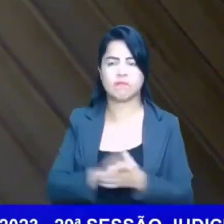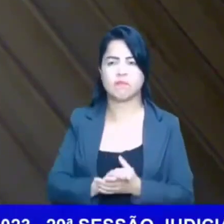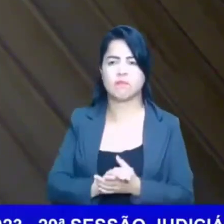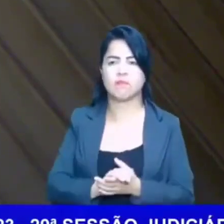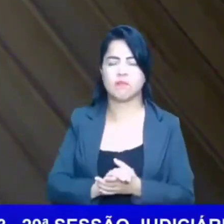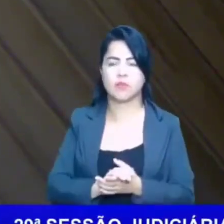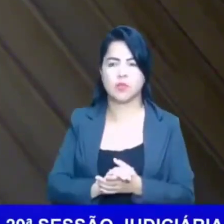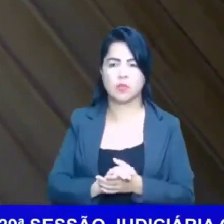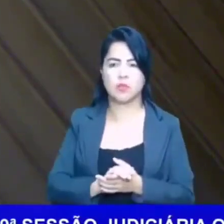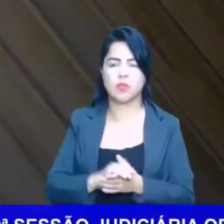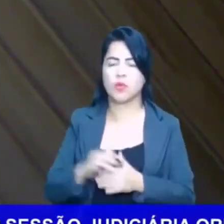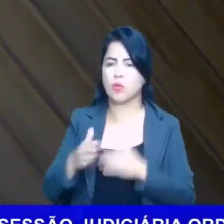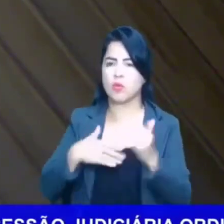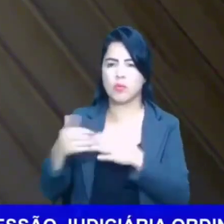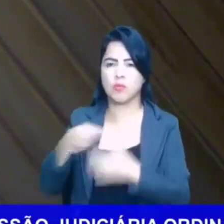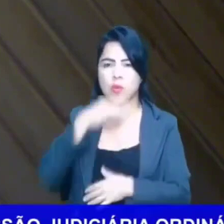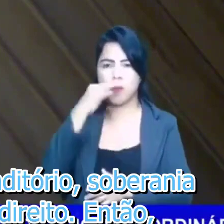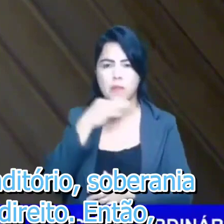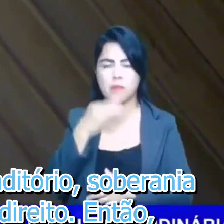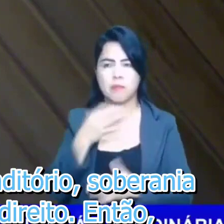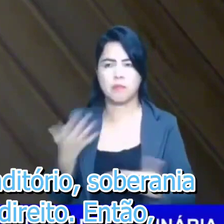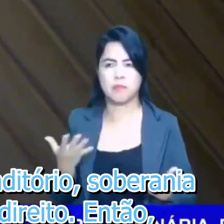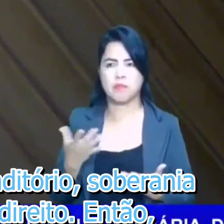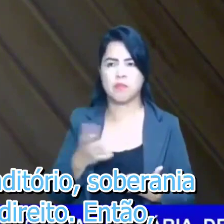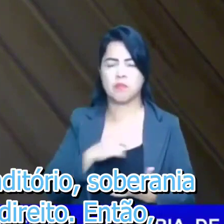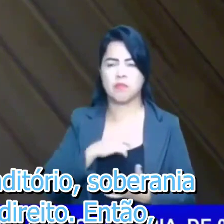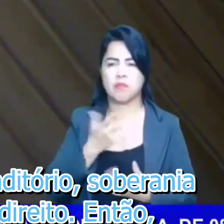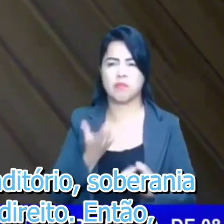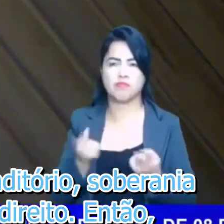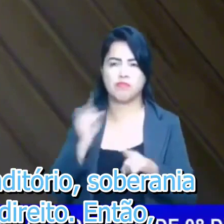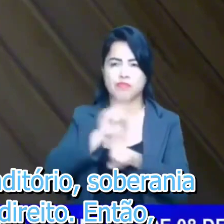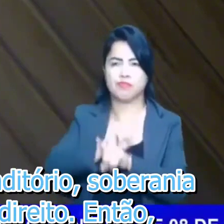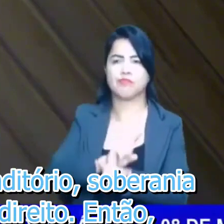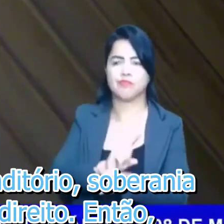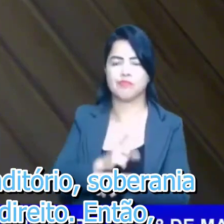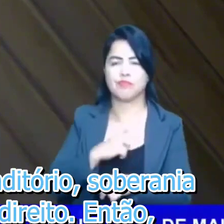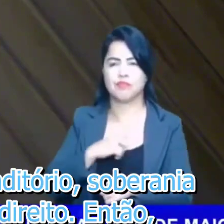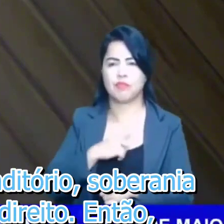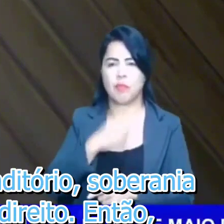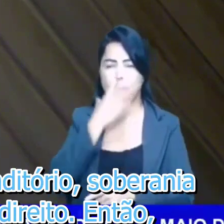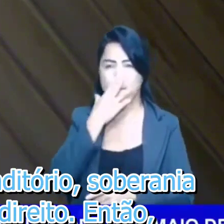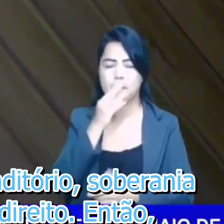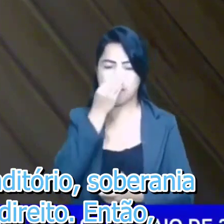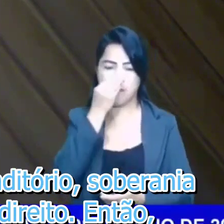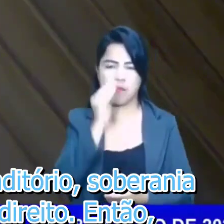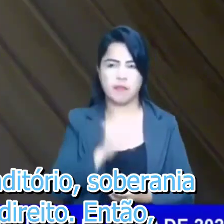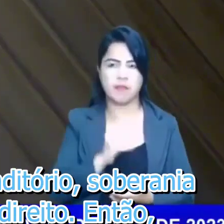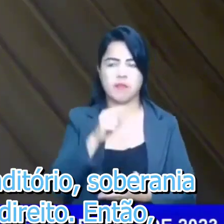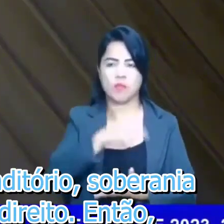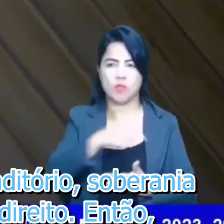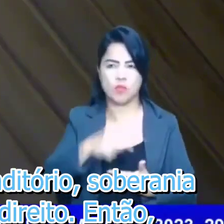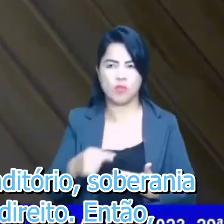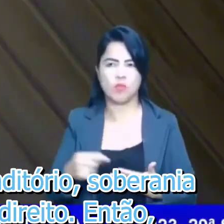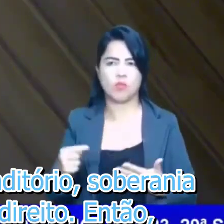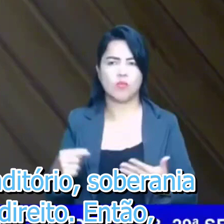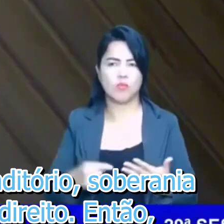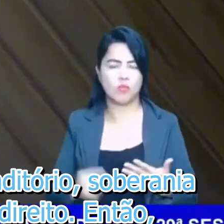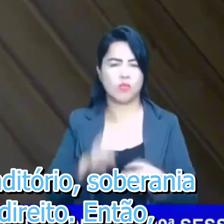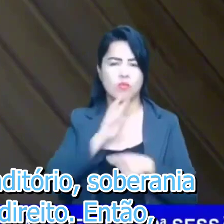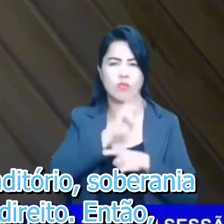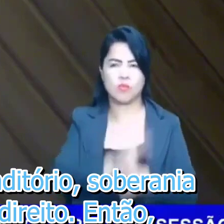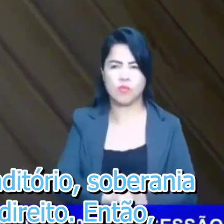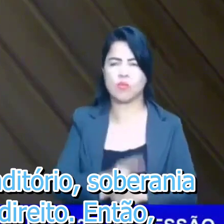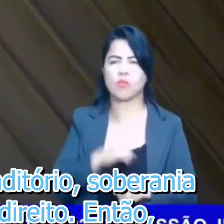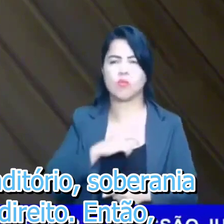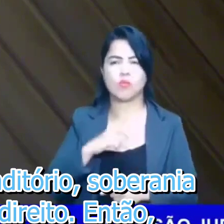Qualquer cogitação em contrário estar-se-ia fatalmente aqui ignorando os princípios da ampla defesa, contraditório,